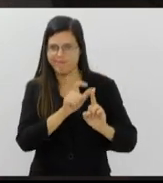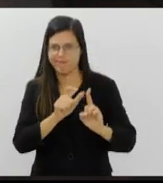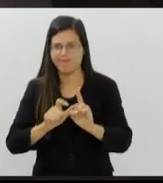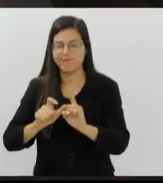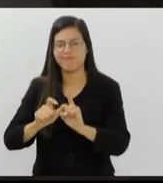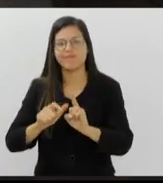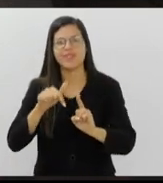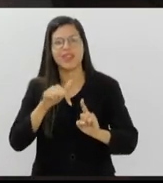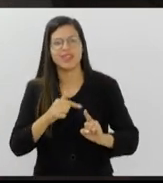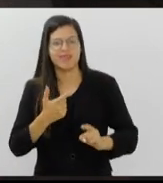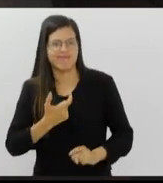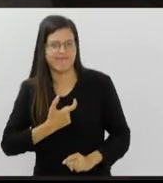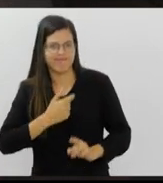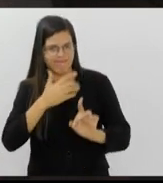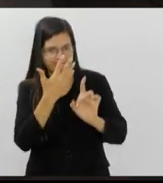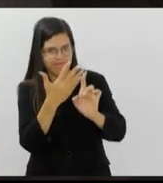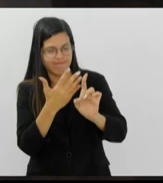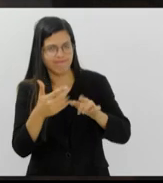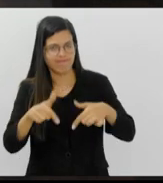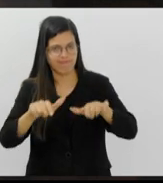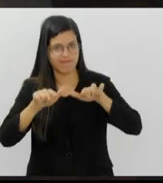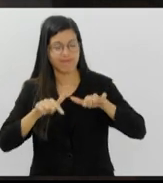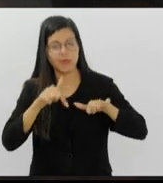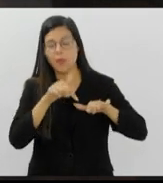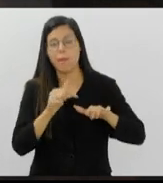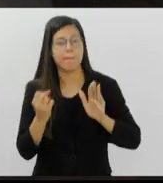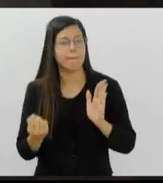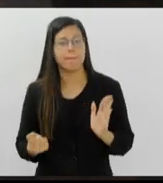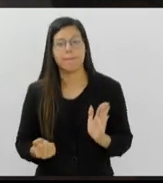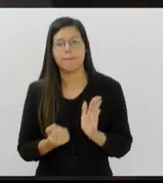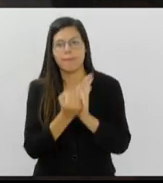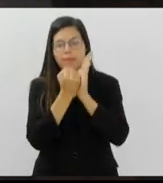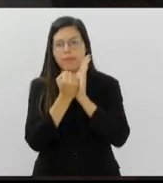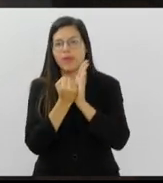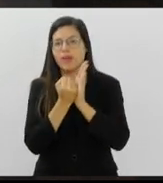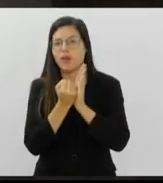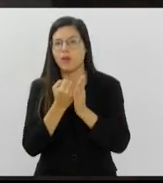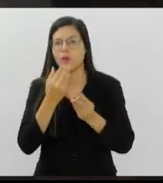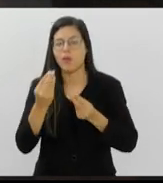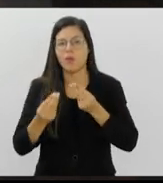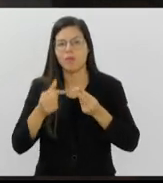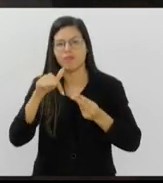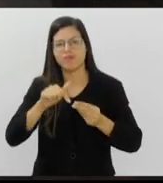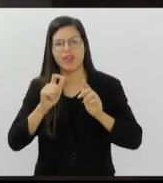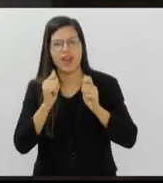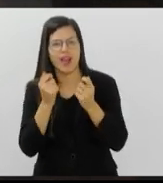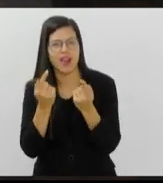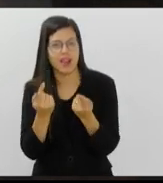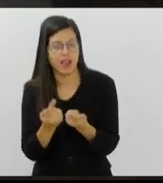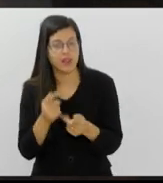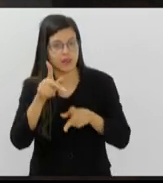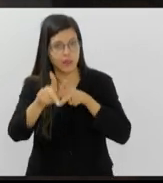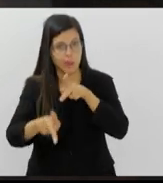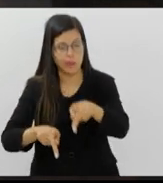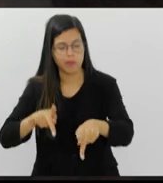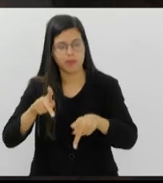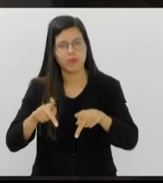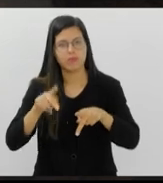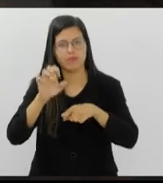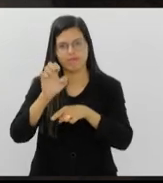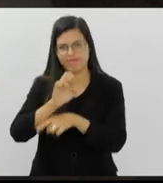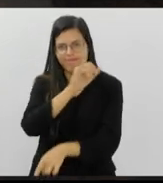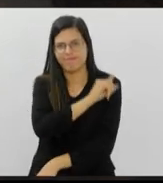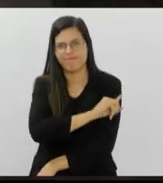moções legislativas simbolizam o reconhecimento que esta casa, o povo e o Estado do Rio de Janeiro têm